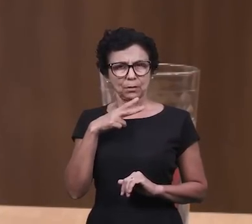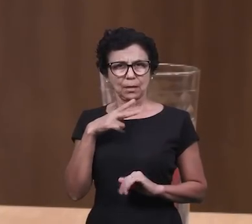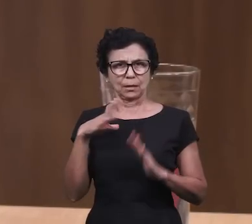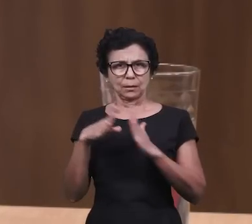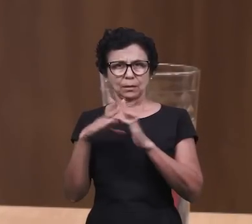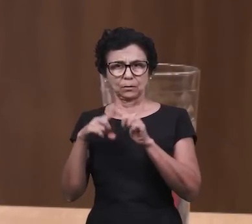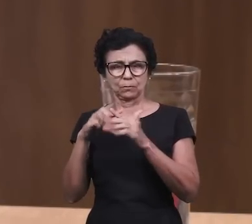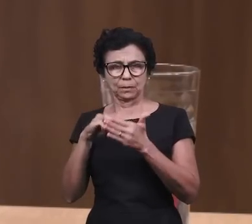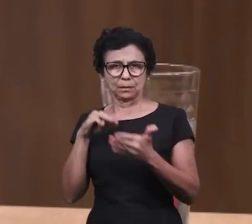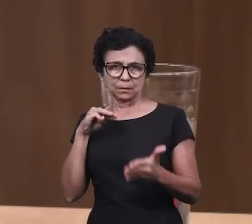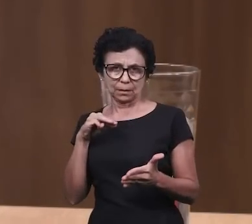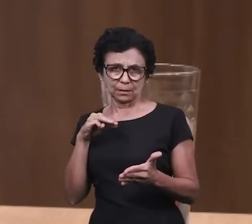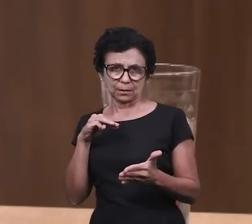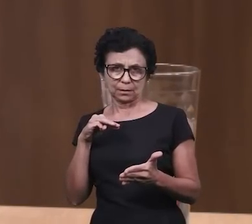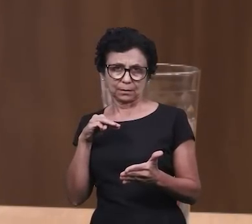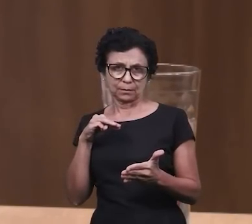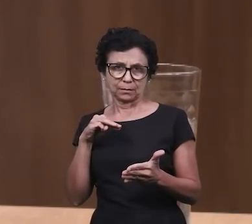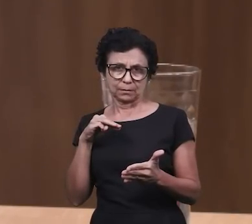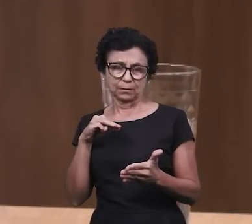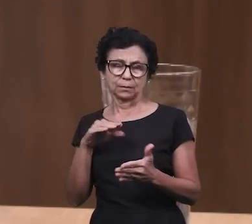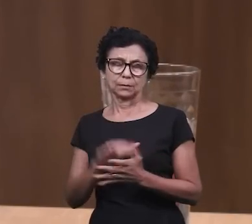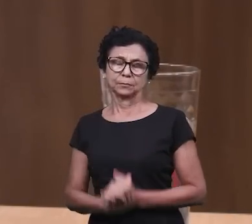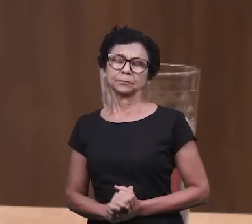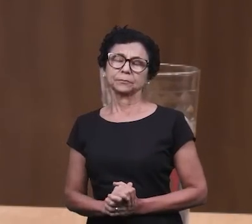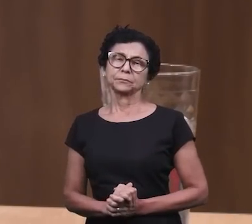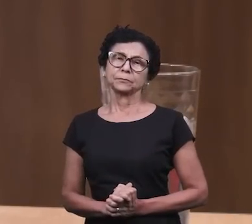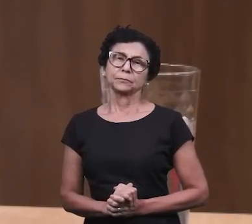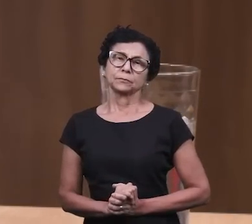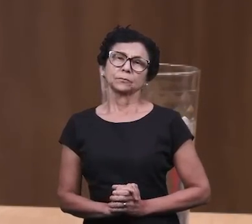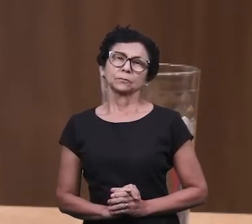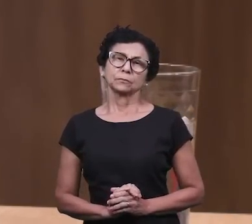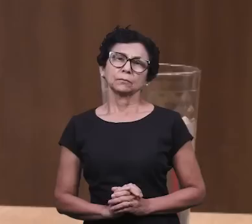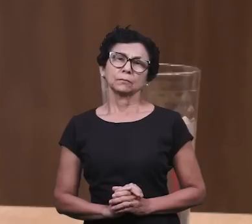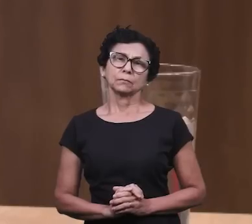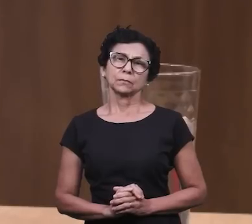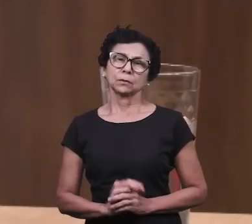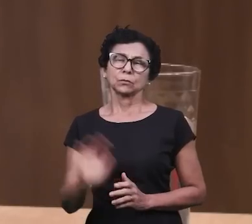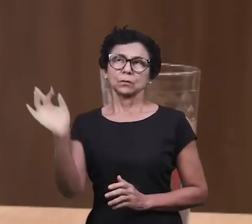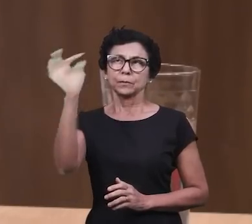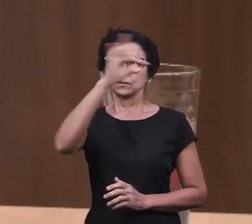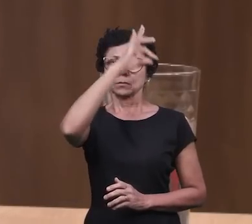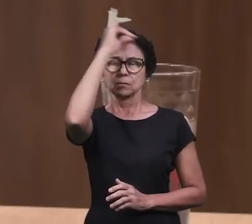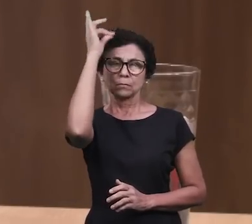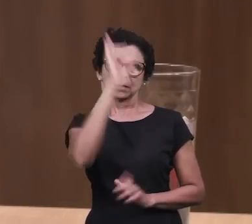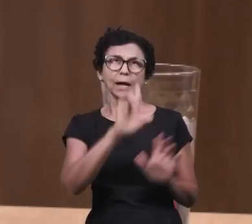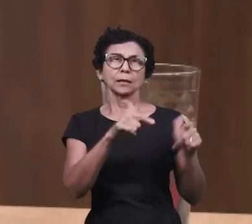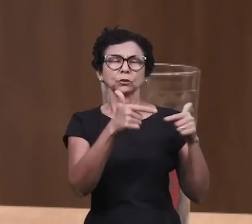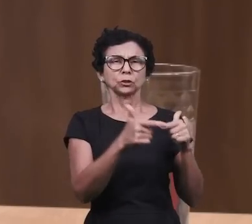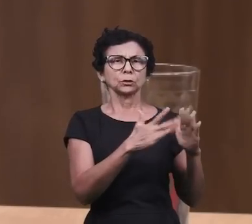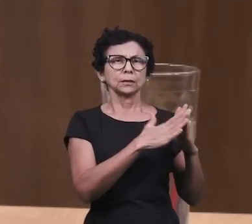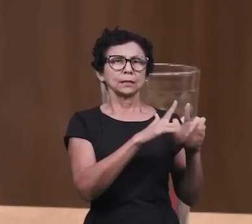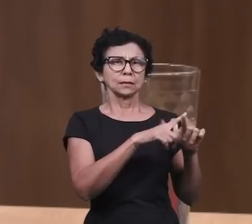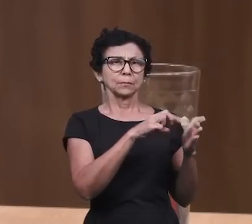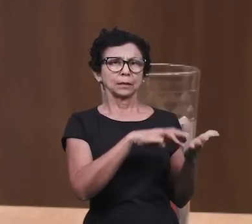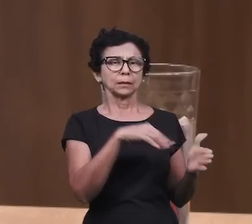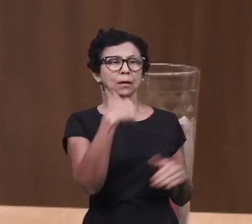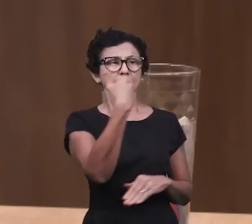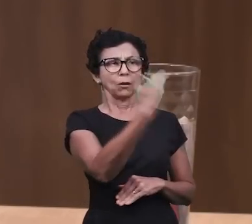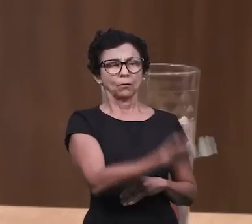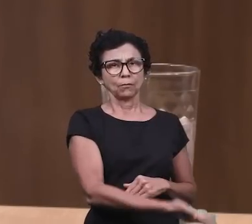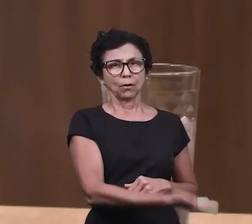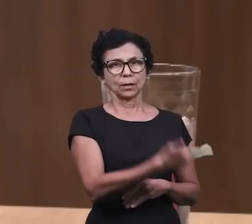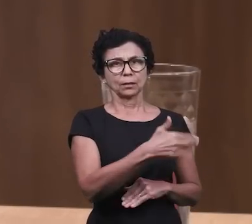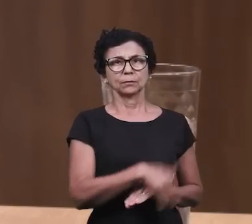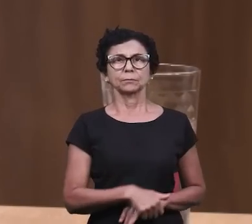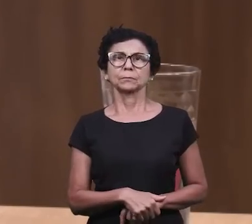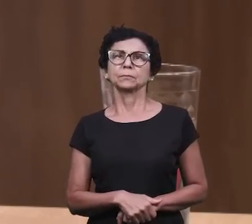Espírito Santo tem realizado fora do Brasil. Nós falamos da vez anterior no início. Hoje nós